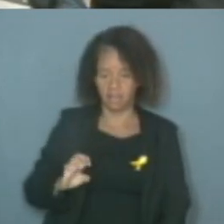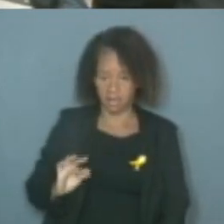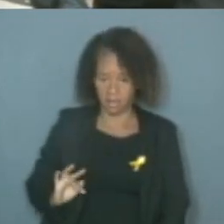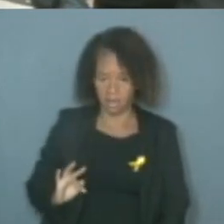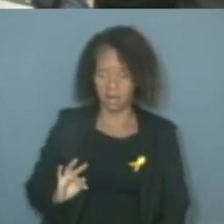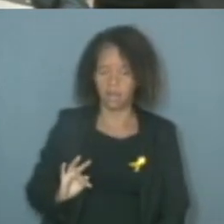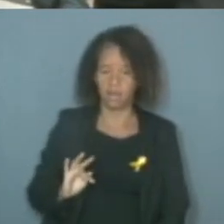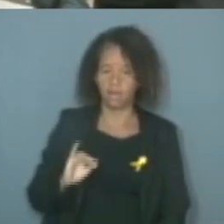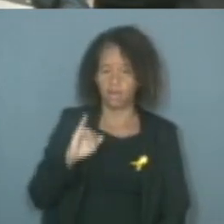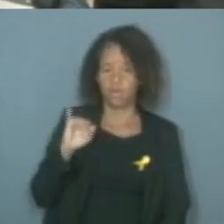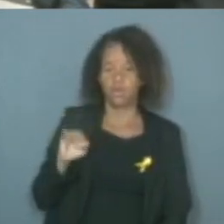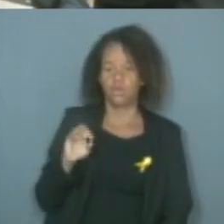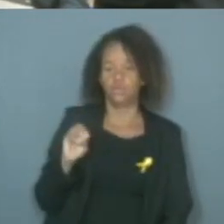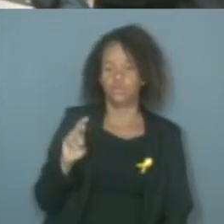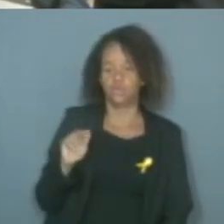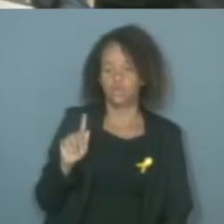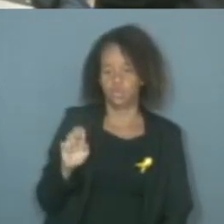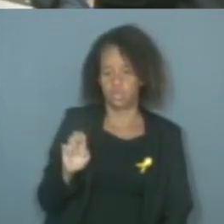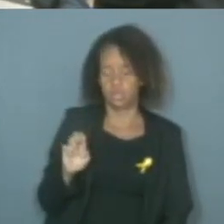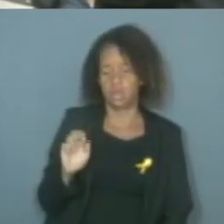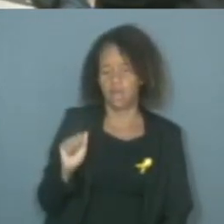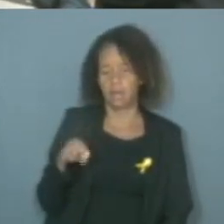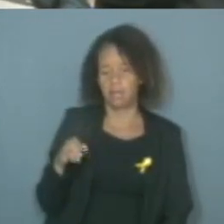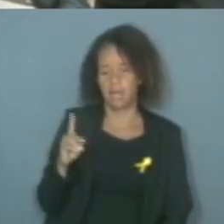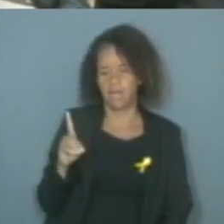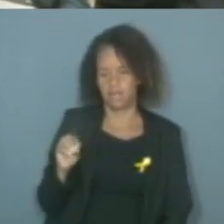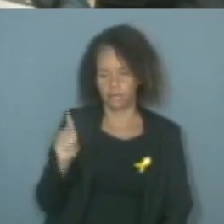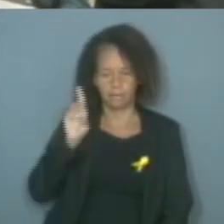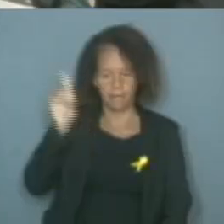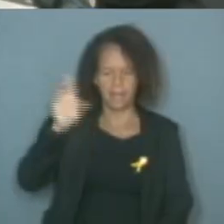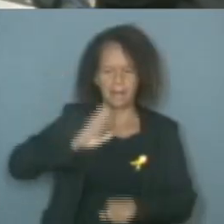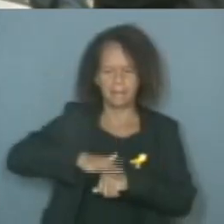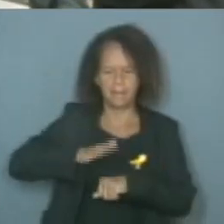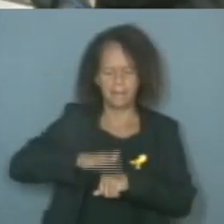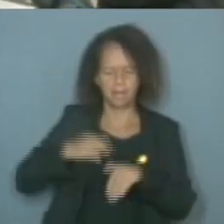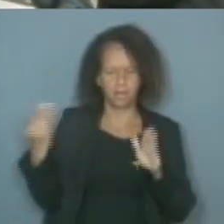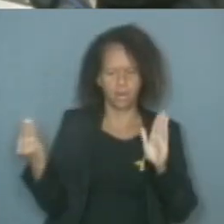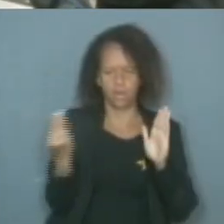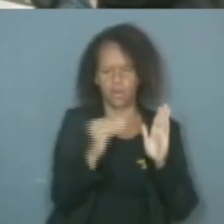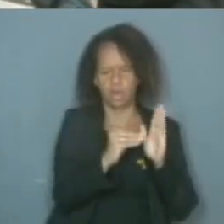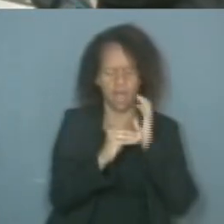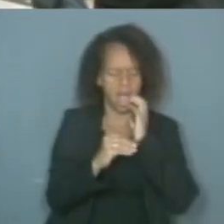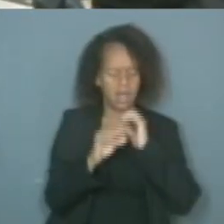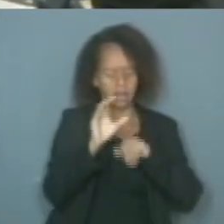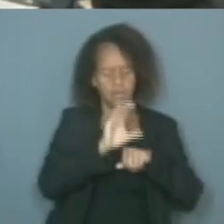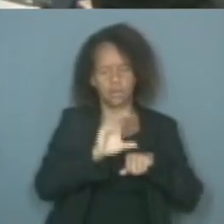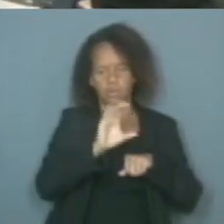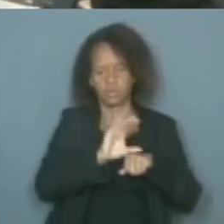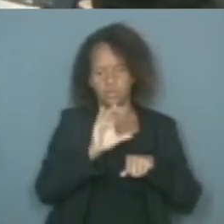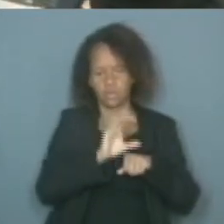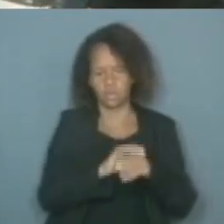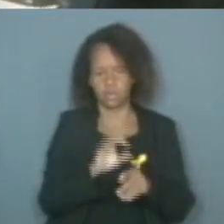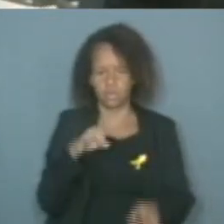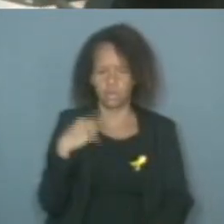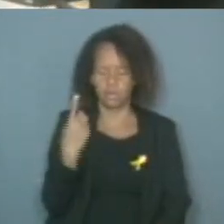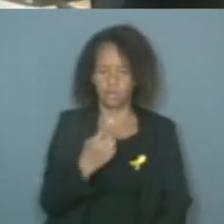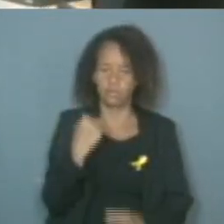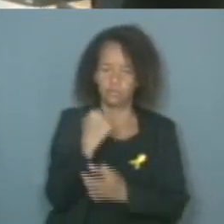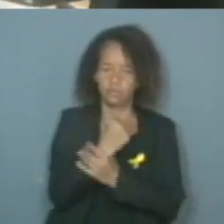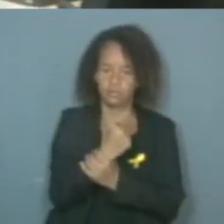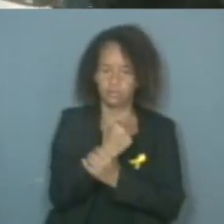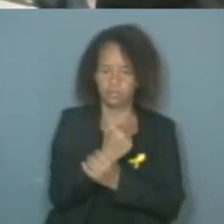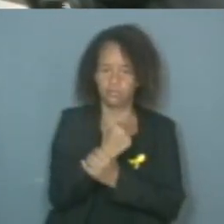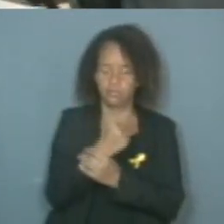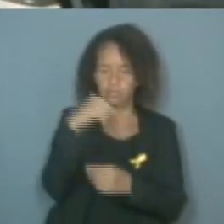nosso chamado Jorge Amado. Naquele momento, ao colocar isso na Constituição, nós garantíamos